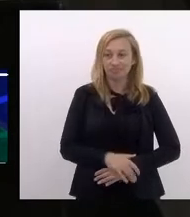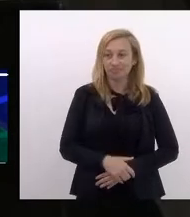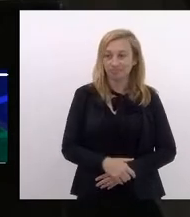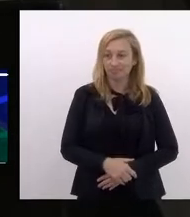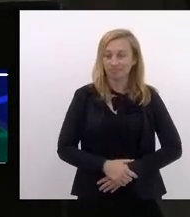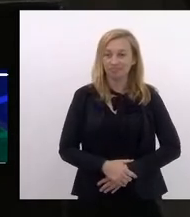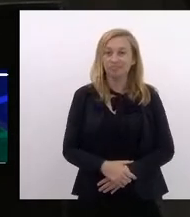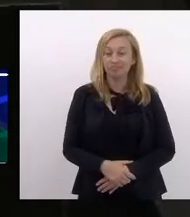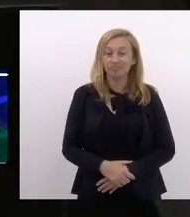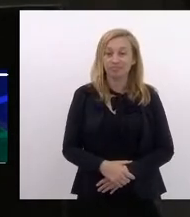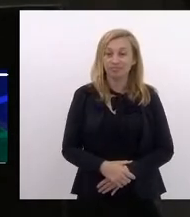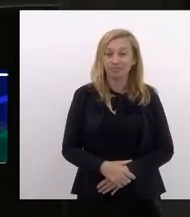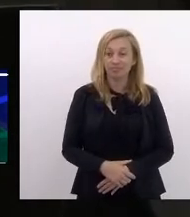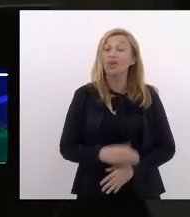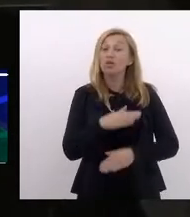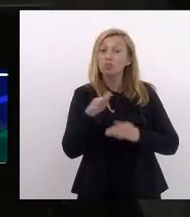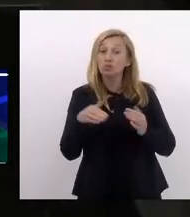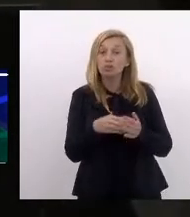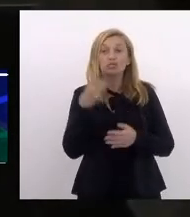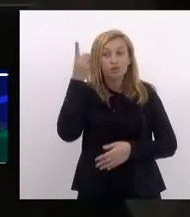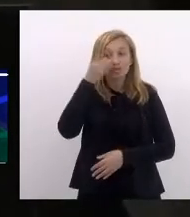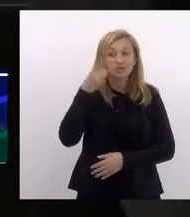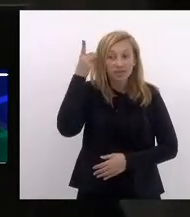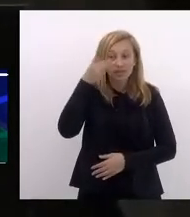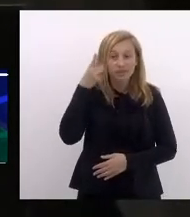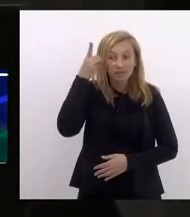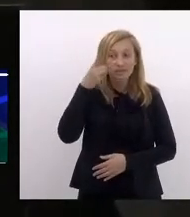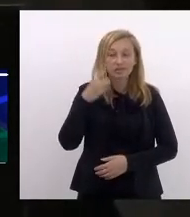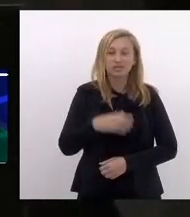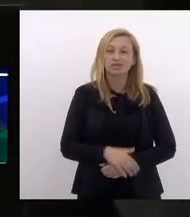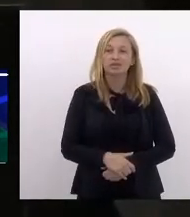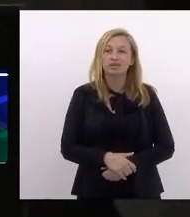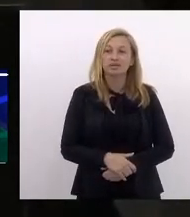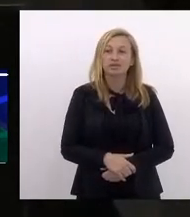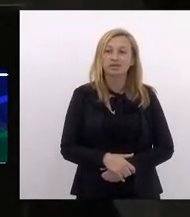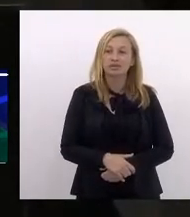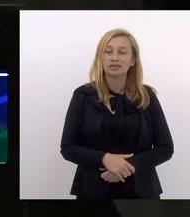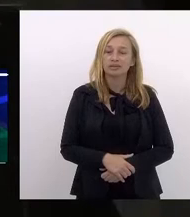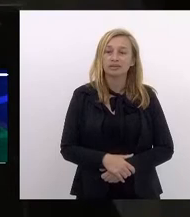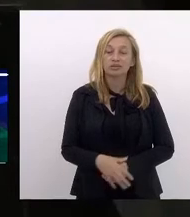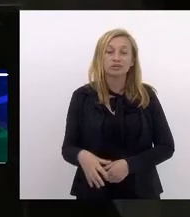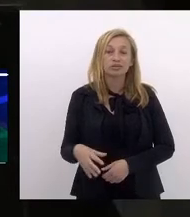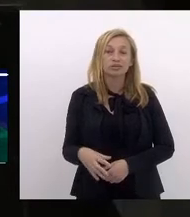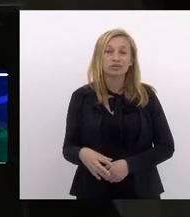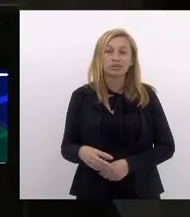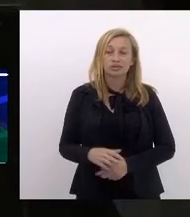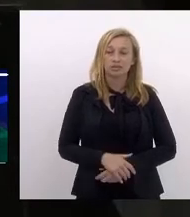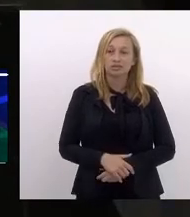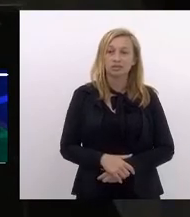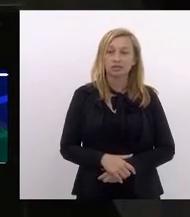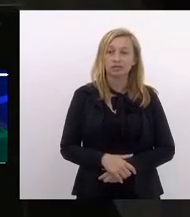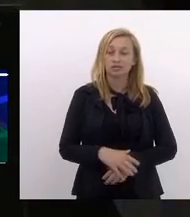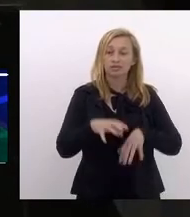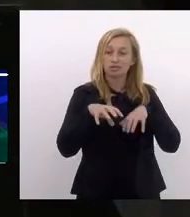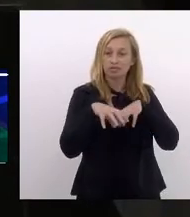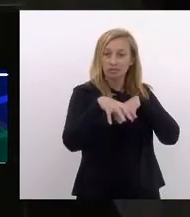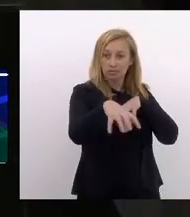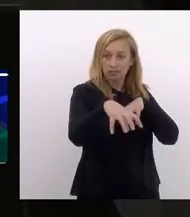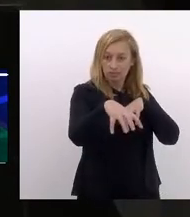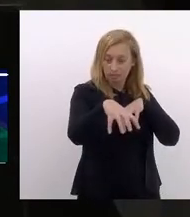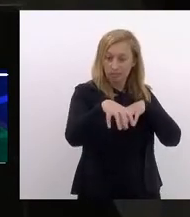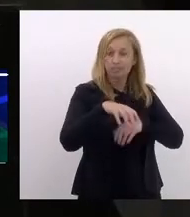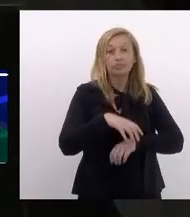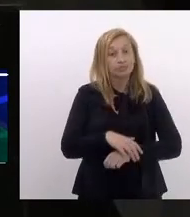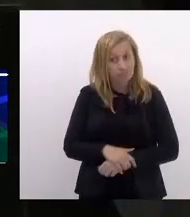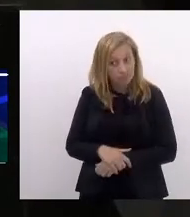senhoras e senhores deputados que nos ouvem e veem de